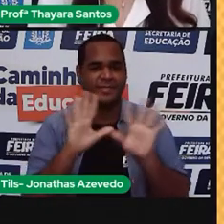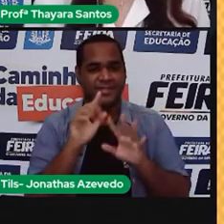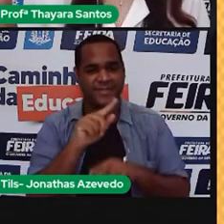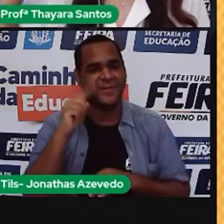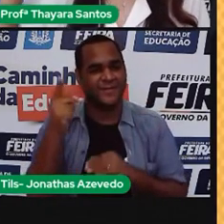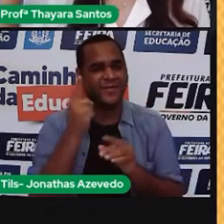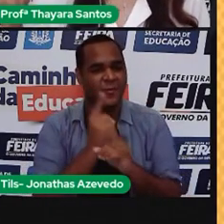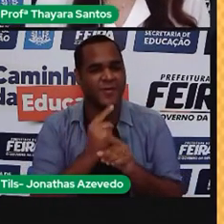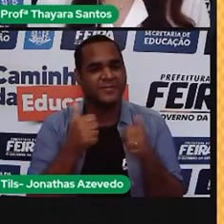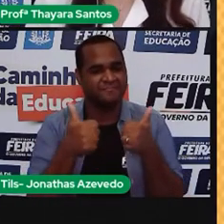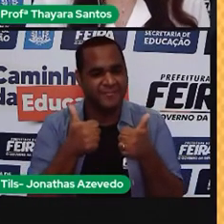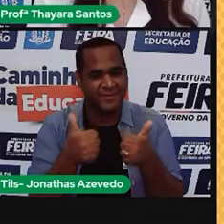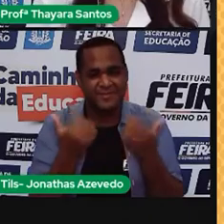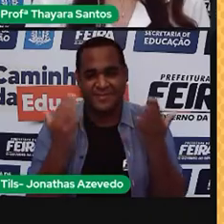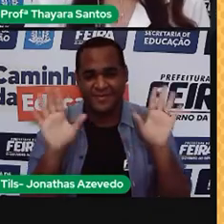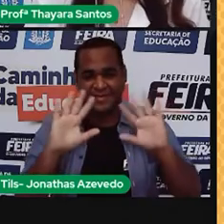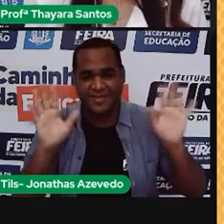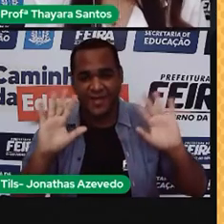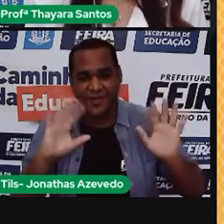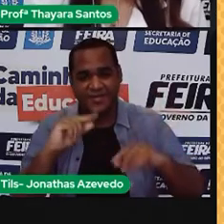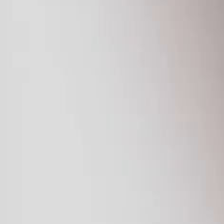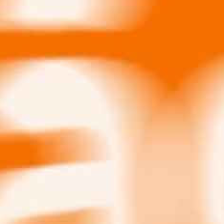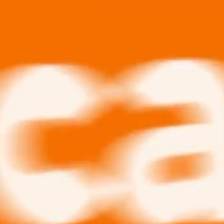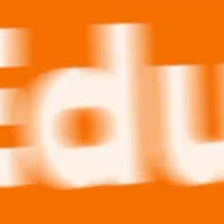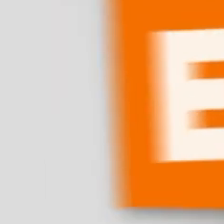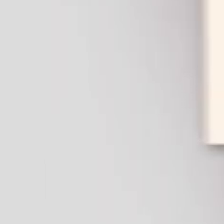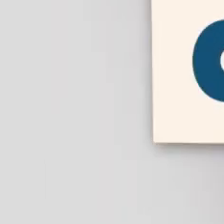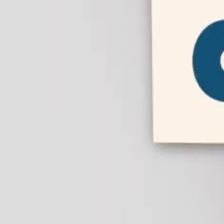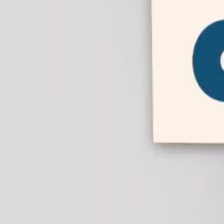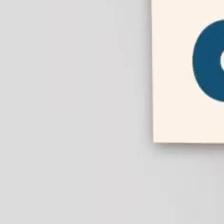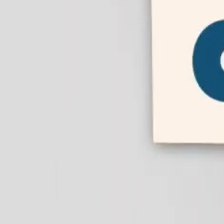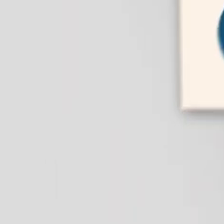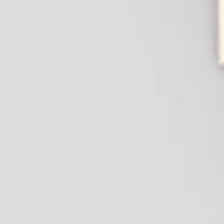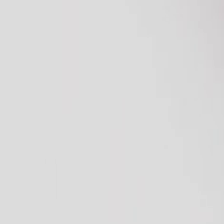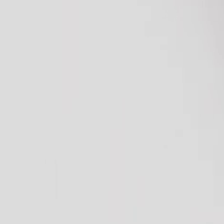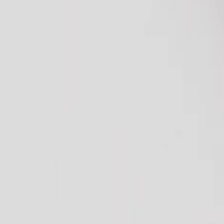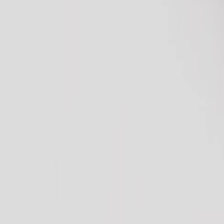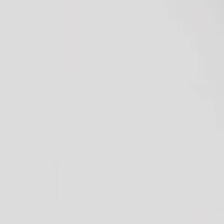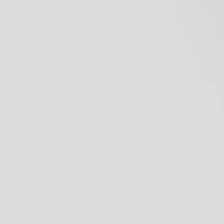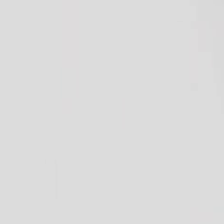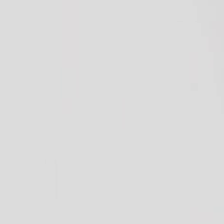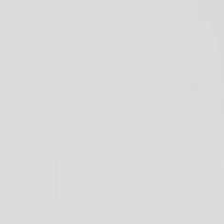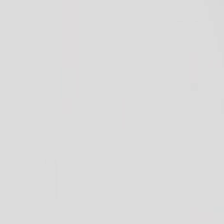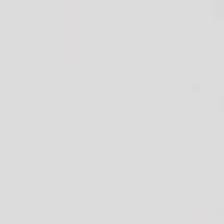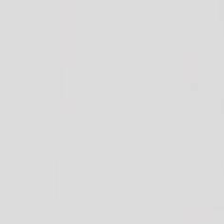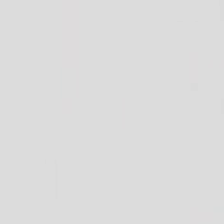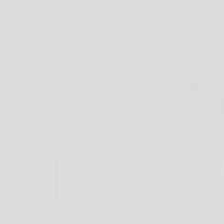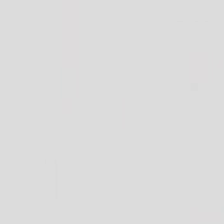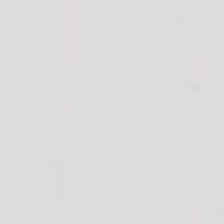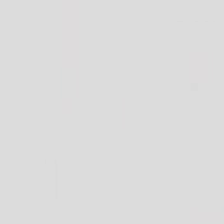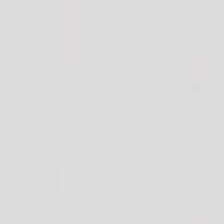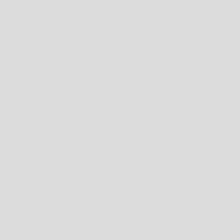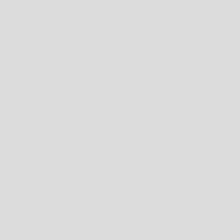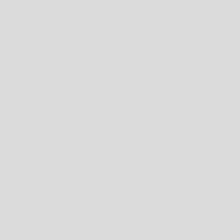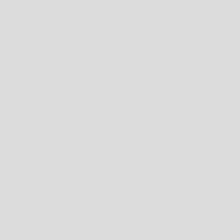que vem. Tchau, tchau, gente. Até a próxima aula. Tchau, tchau, tchau.